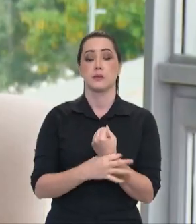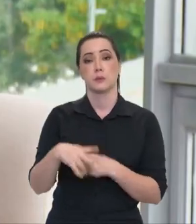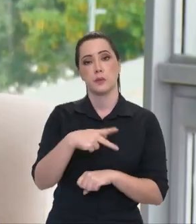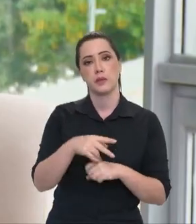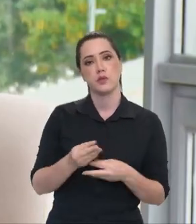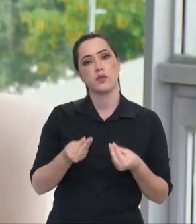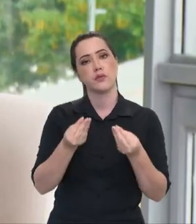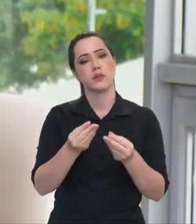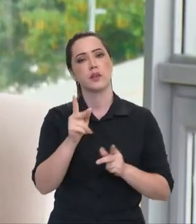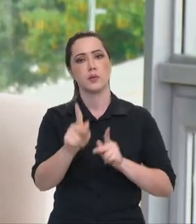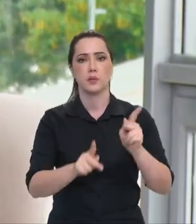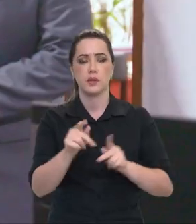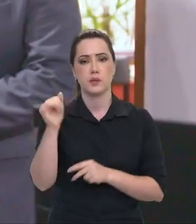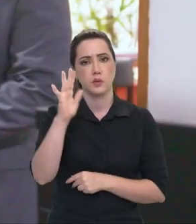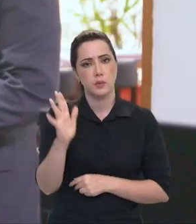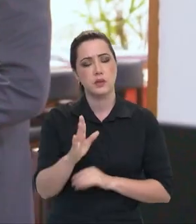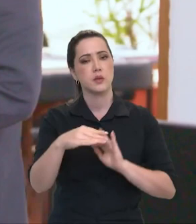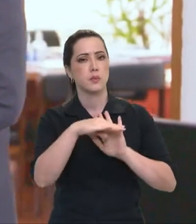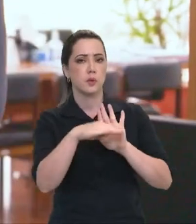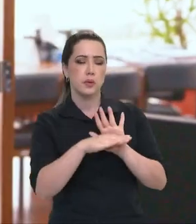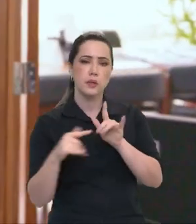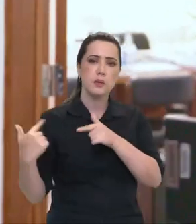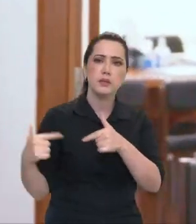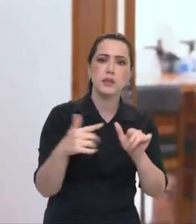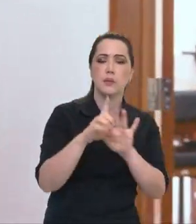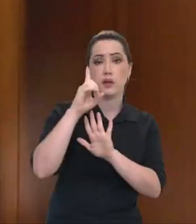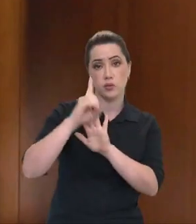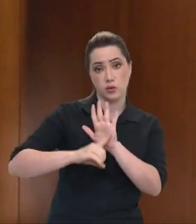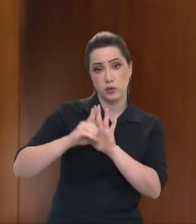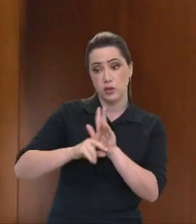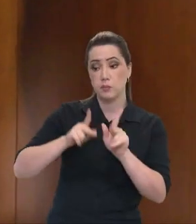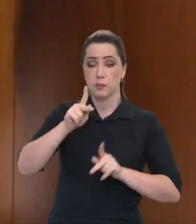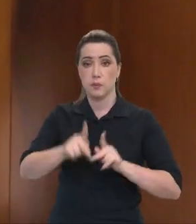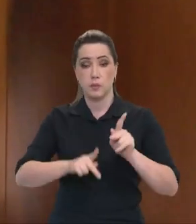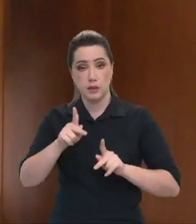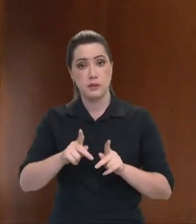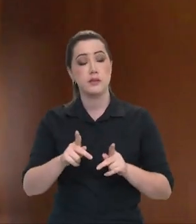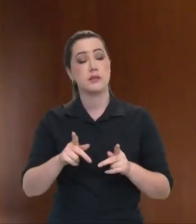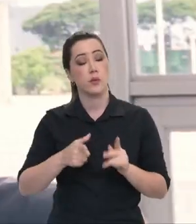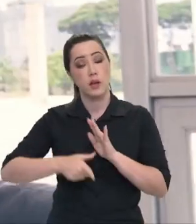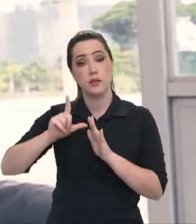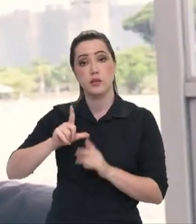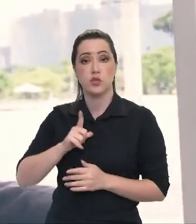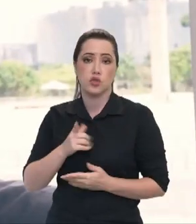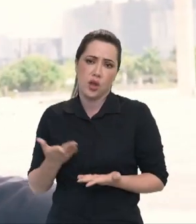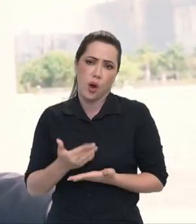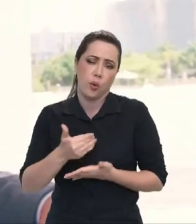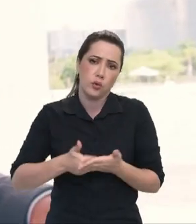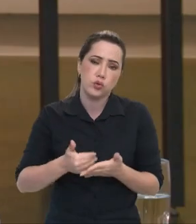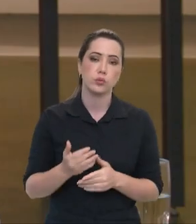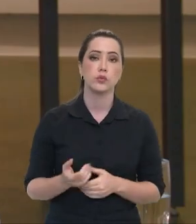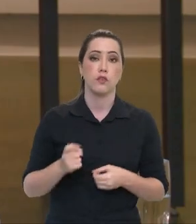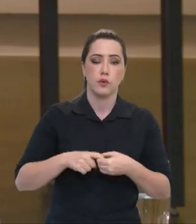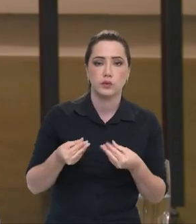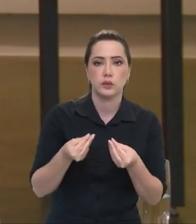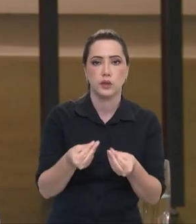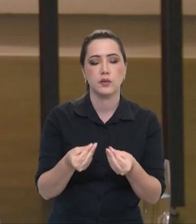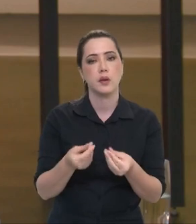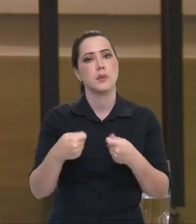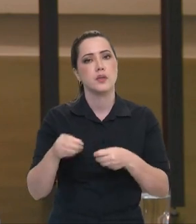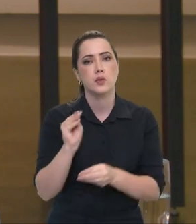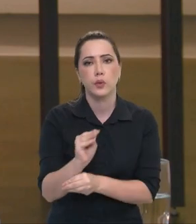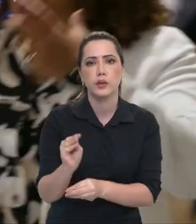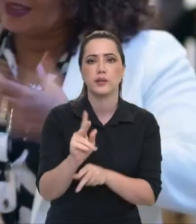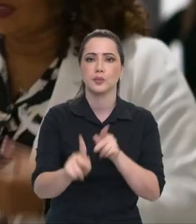país. Devolver ao povo brasileiro programas, ações, direitos que o povo teve e que foram retirados. É preciso a gente